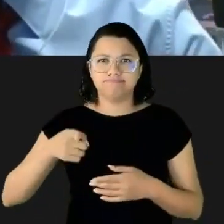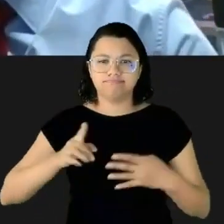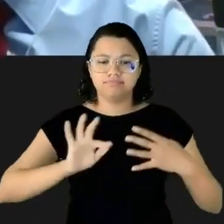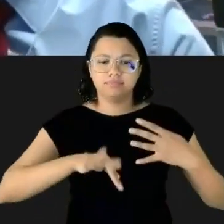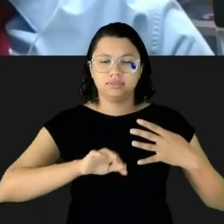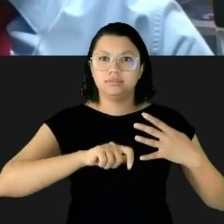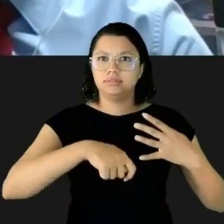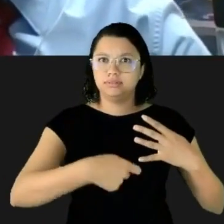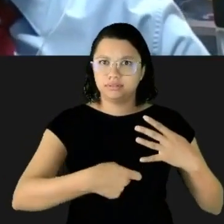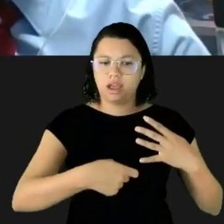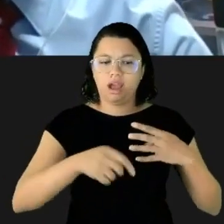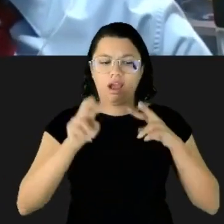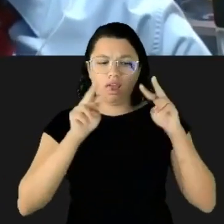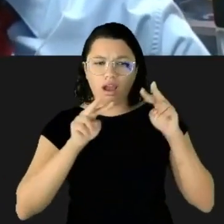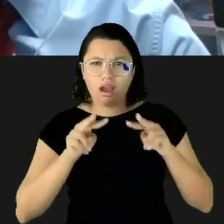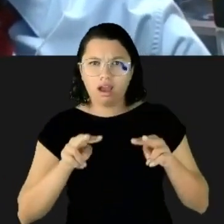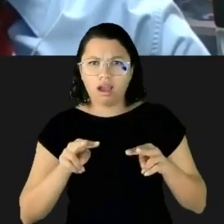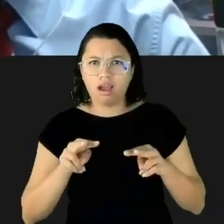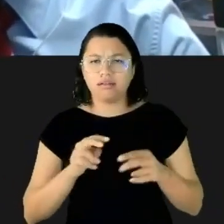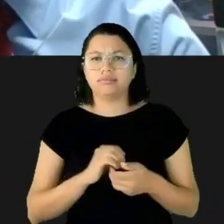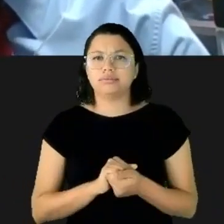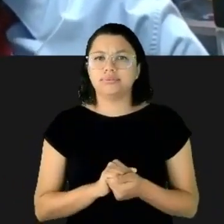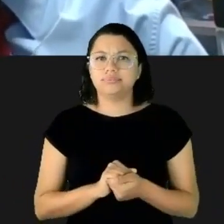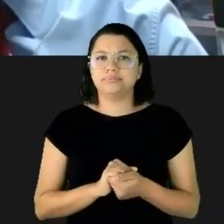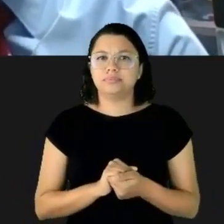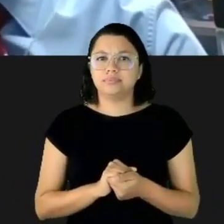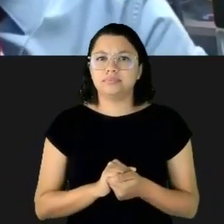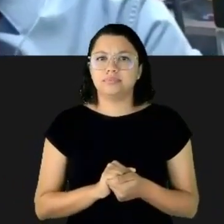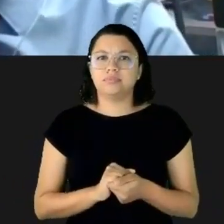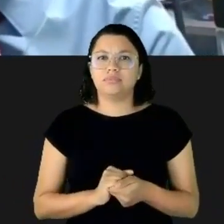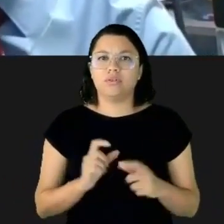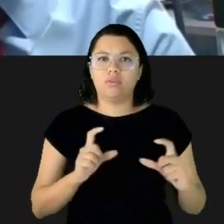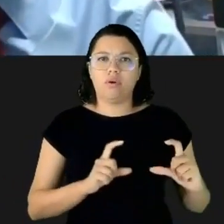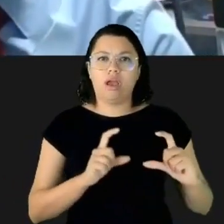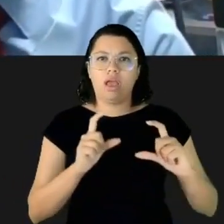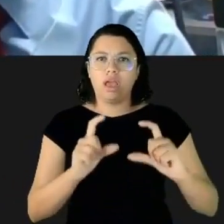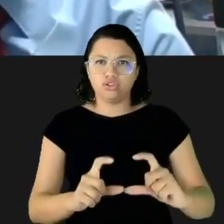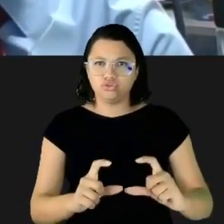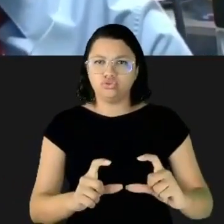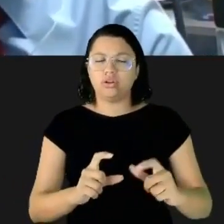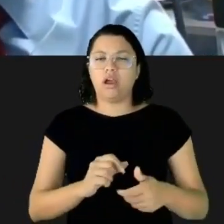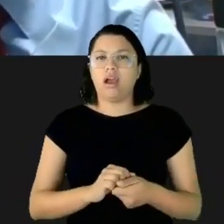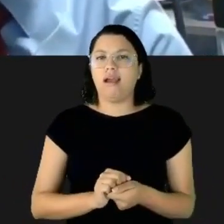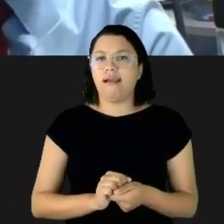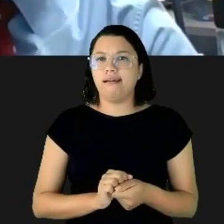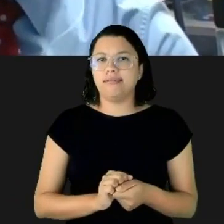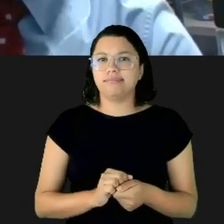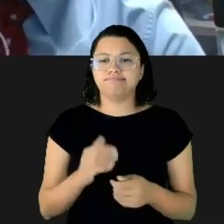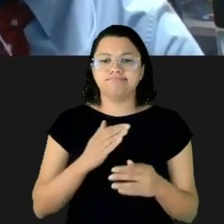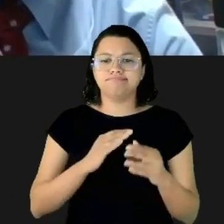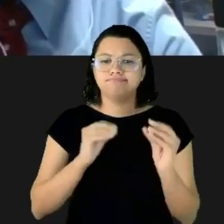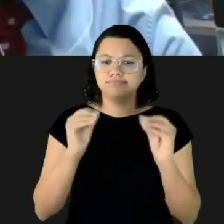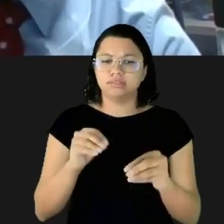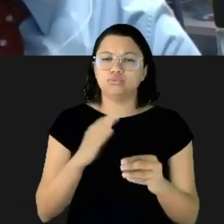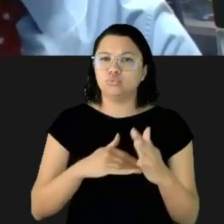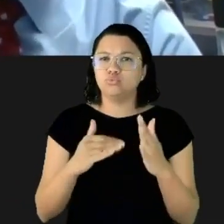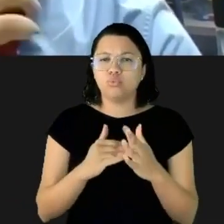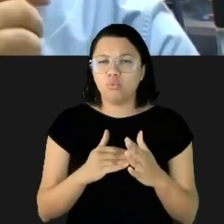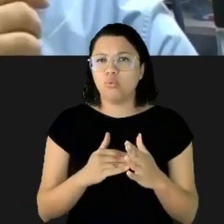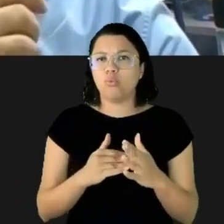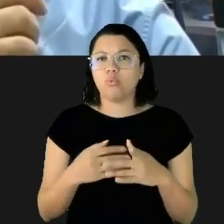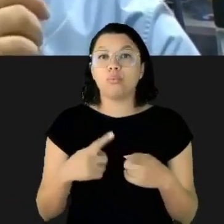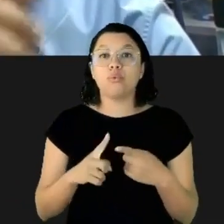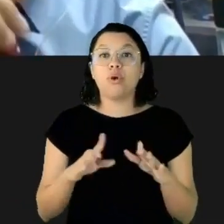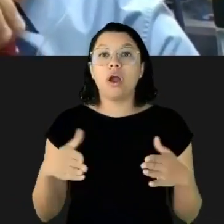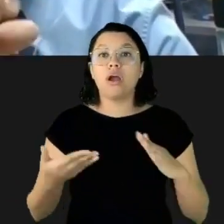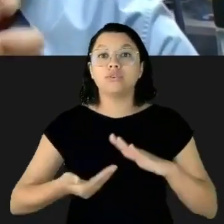analisado e olhar todas colocar etiquetas lançar tudo que for possível para para que quando